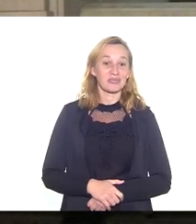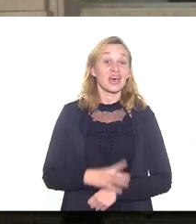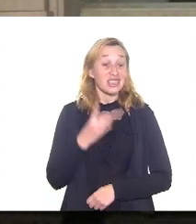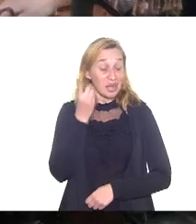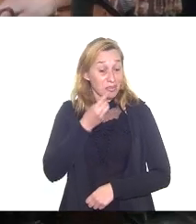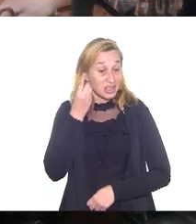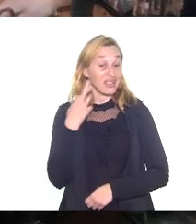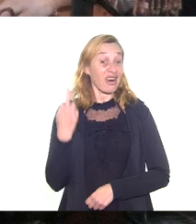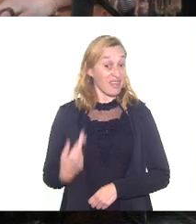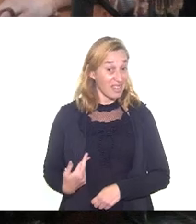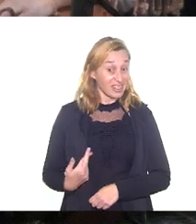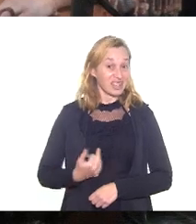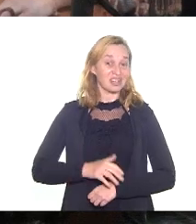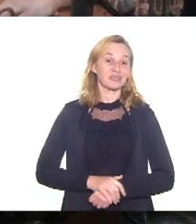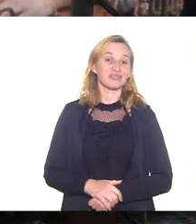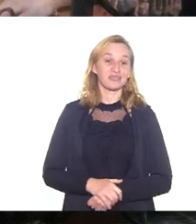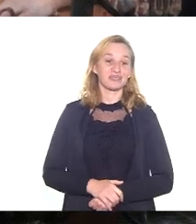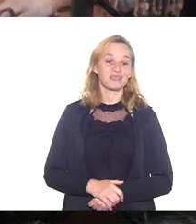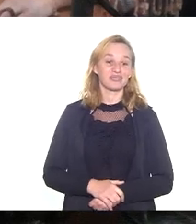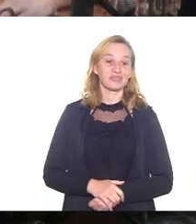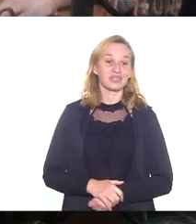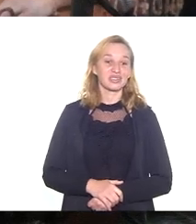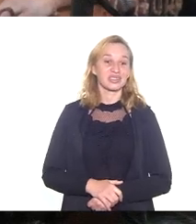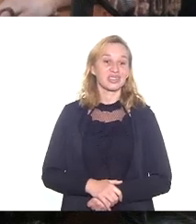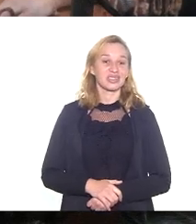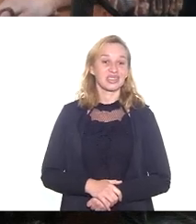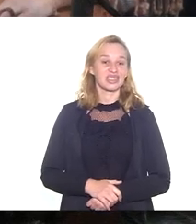Deputada Renata Souza.